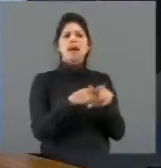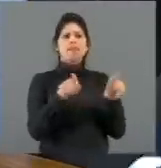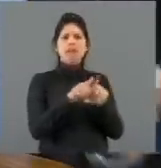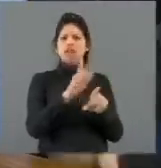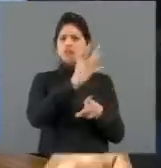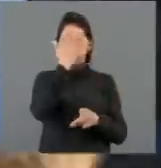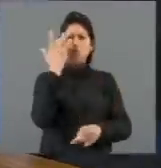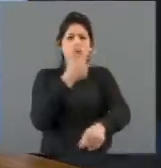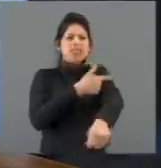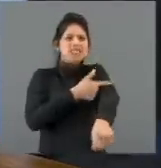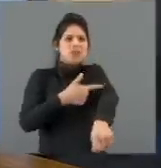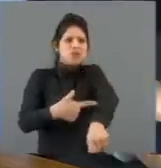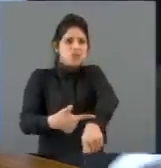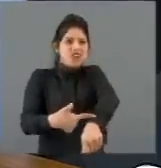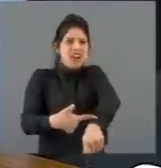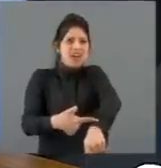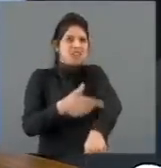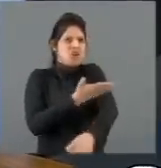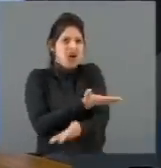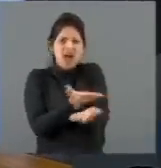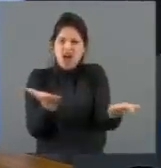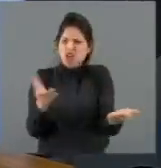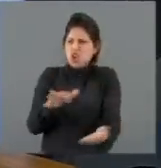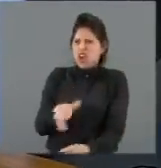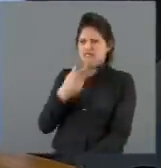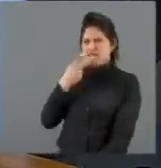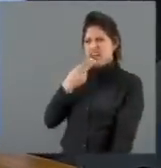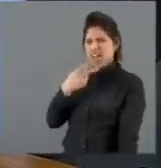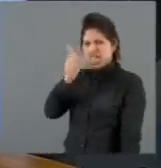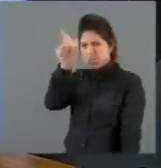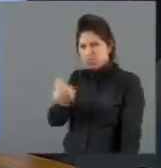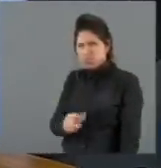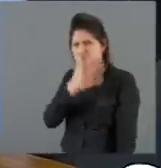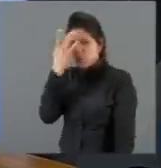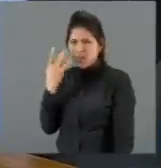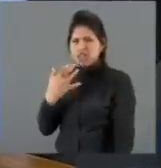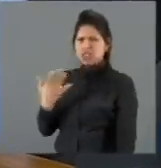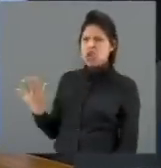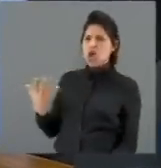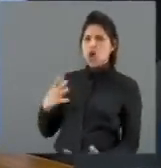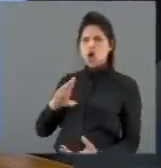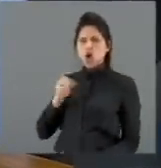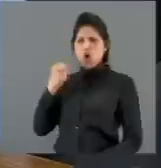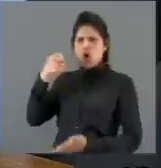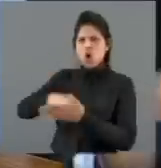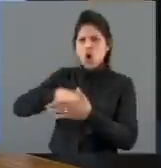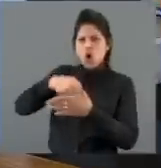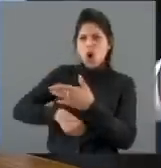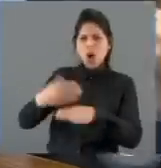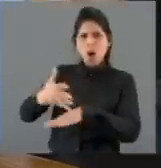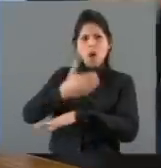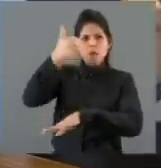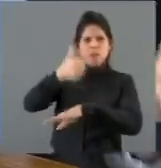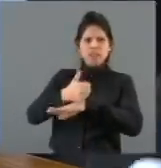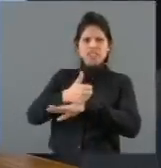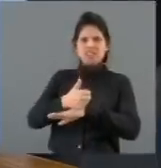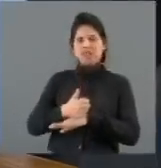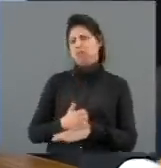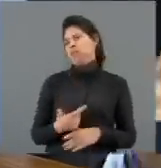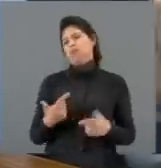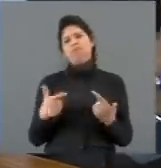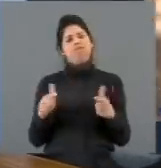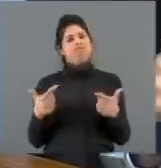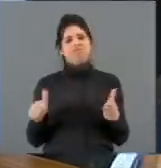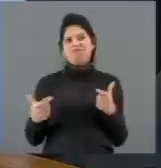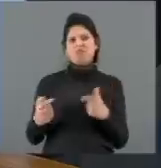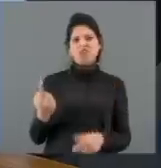lá, para agora virem serem chamadas de golpistas, de terroristas. Como o senhor falou, não tem um César Batista no meio dessas pessoas. Não tem